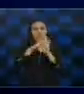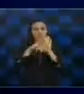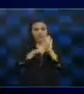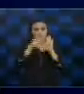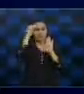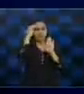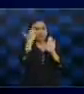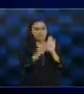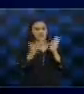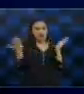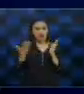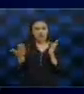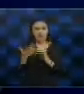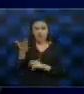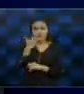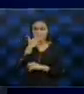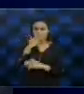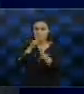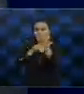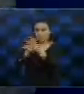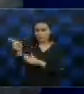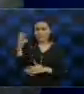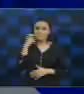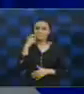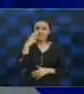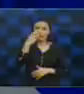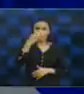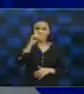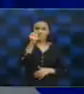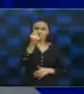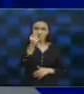candidato Arthur pergunta ao candidato Marcelo, 30 segundos.